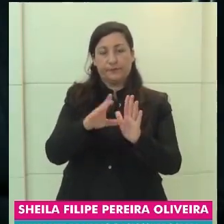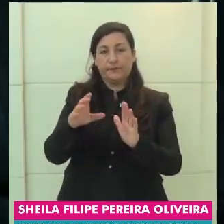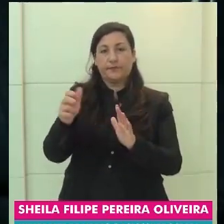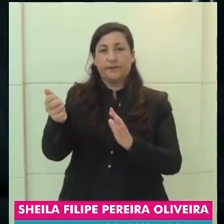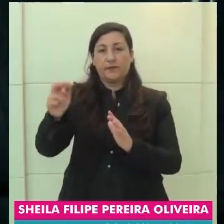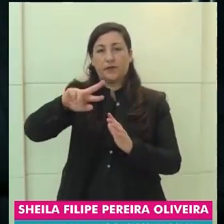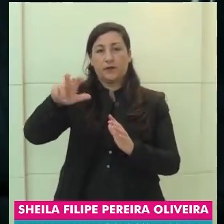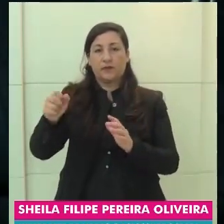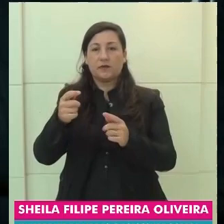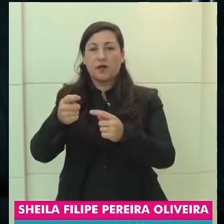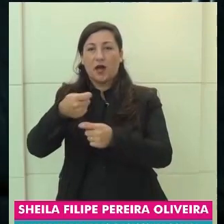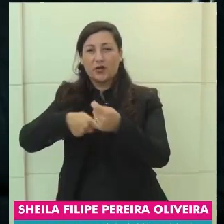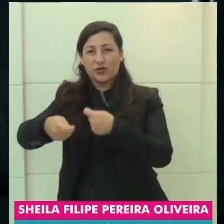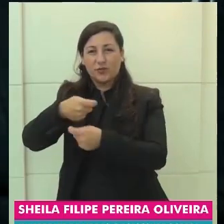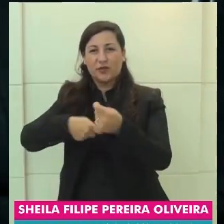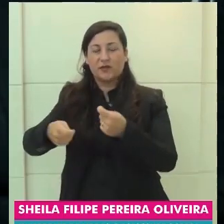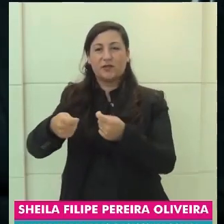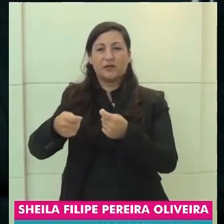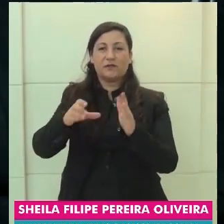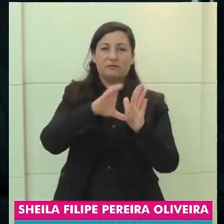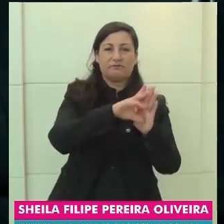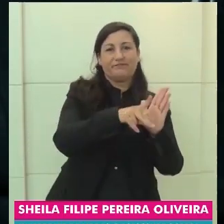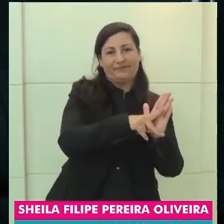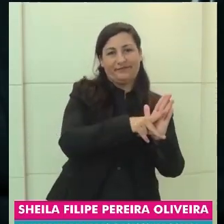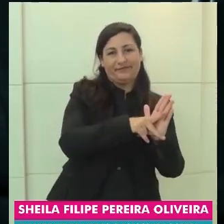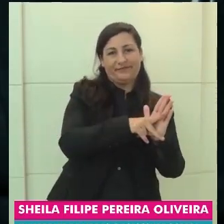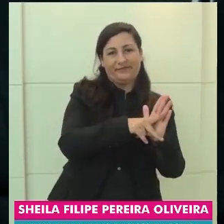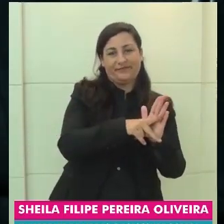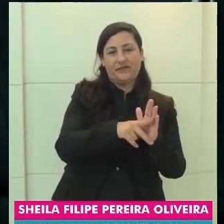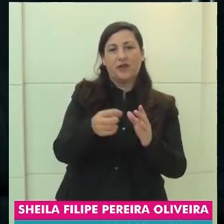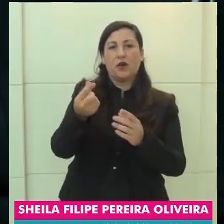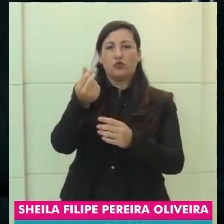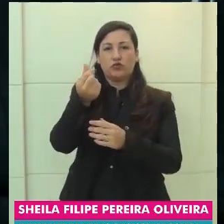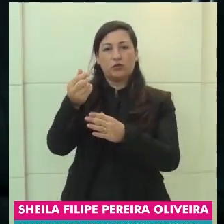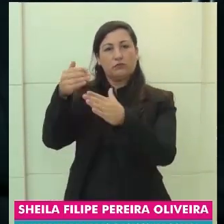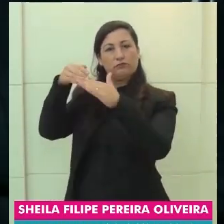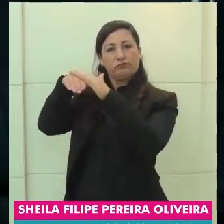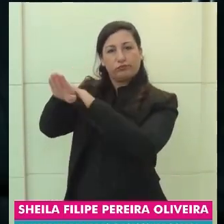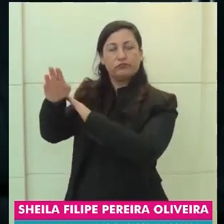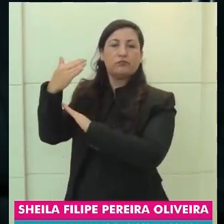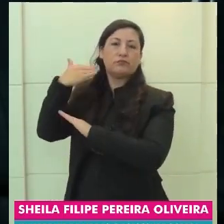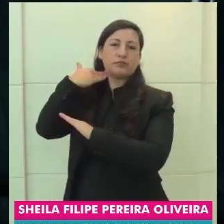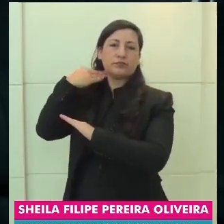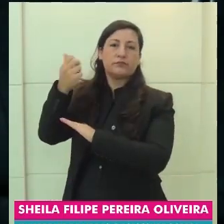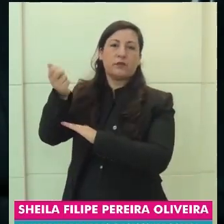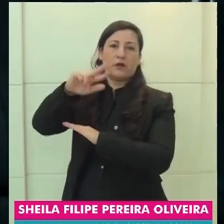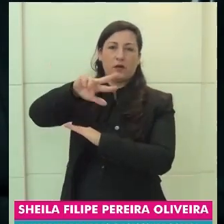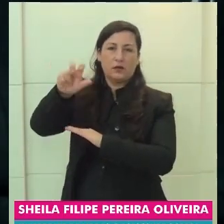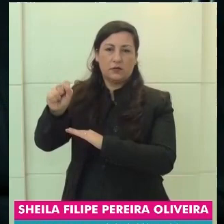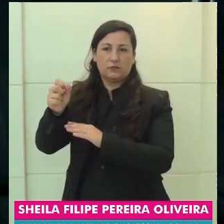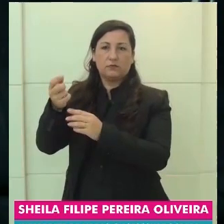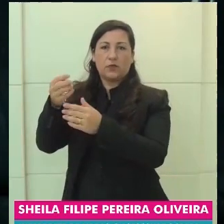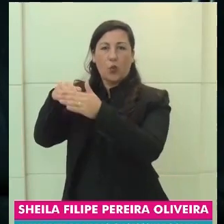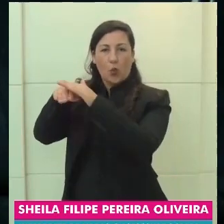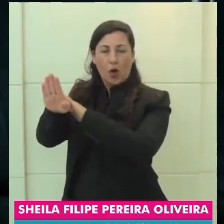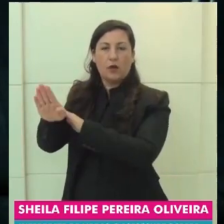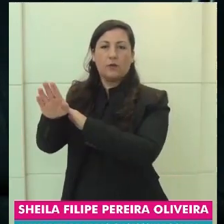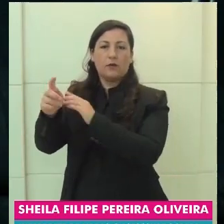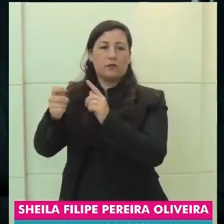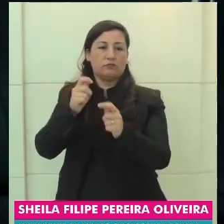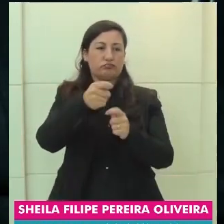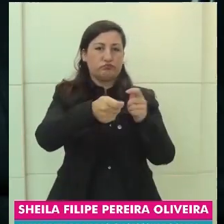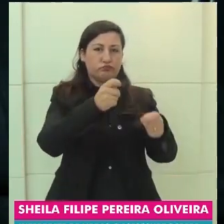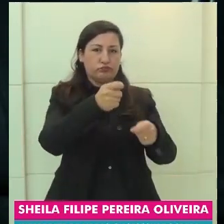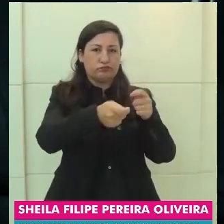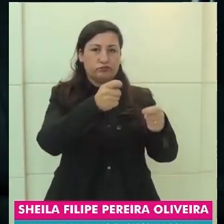centro de atendimento. Então, esse recurso fica na conta da SESC para destinar recursos do